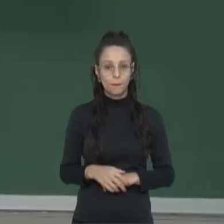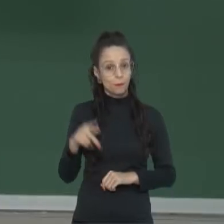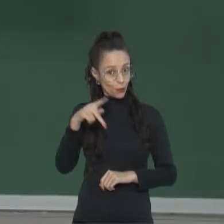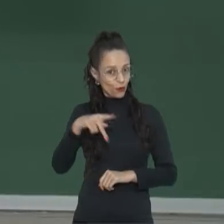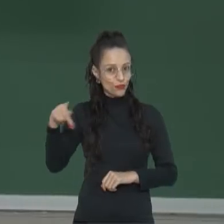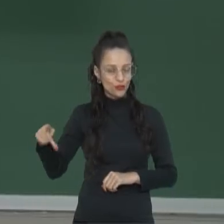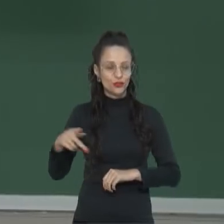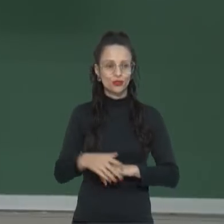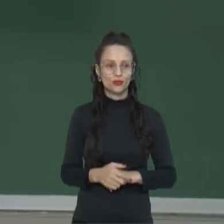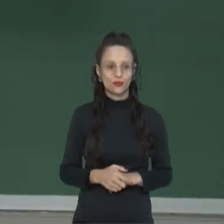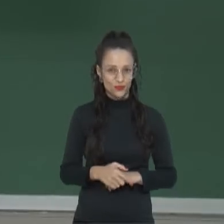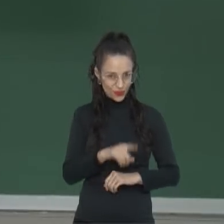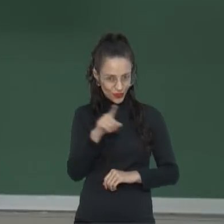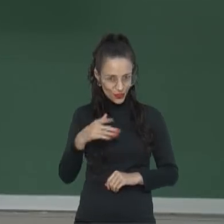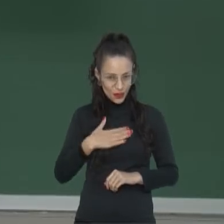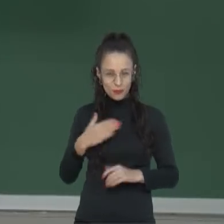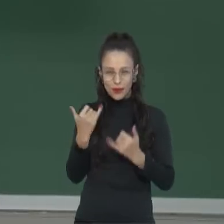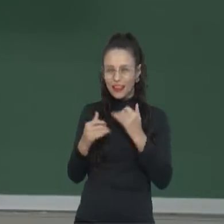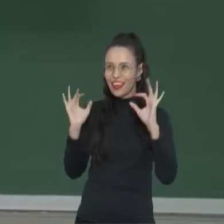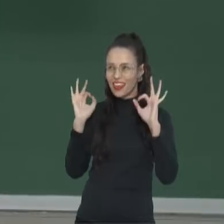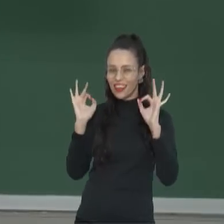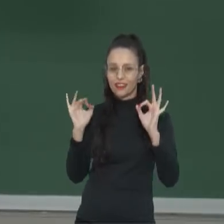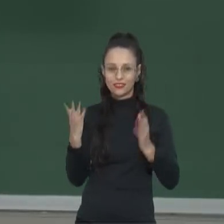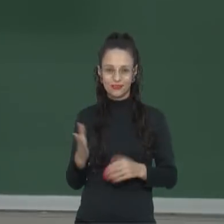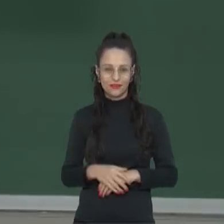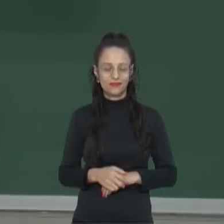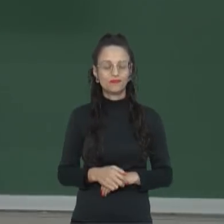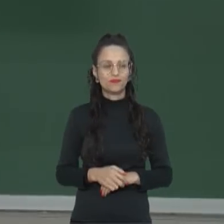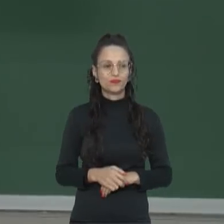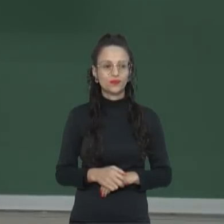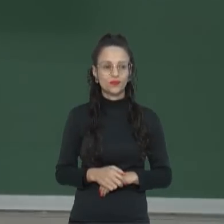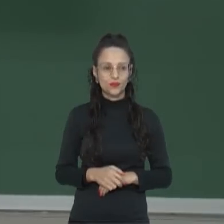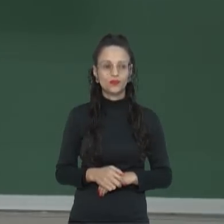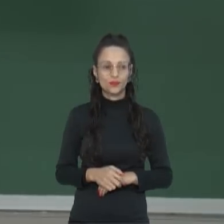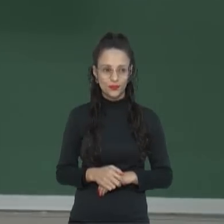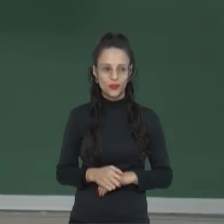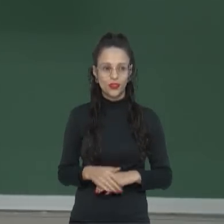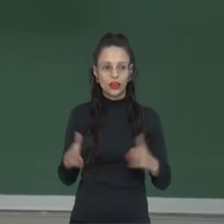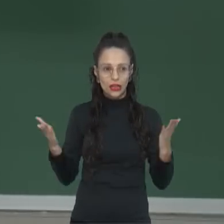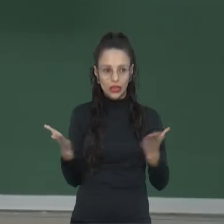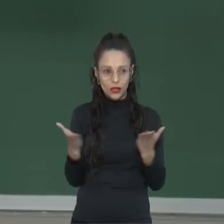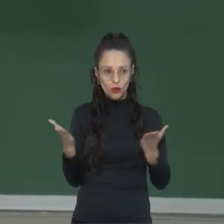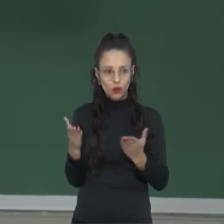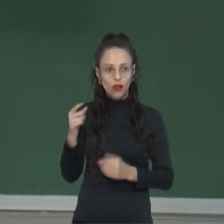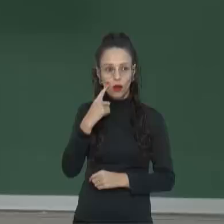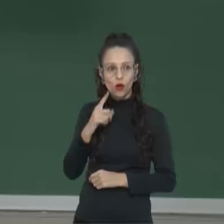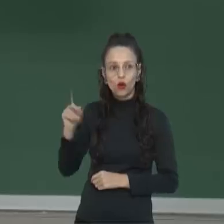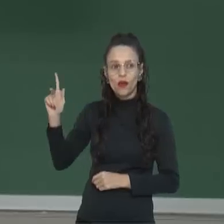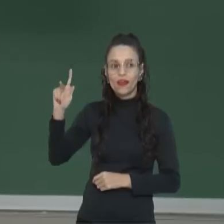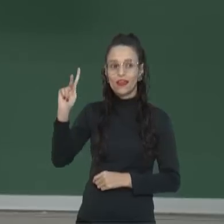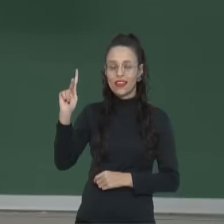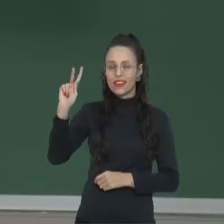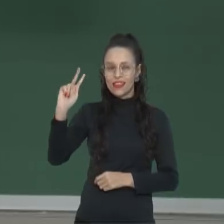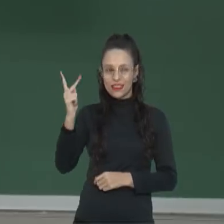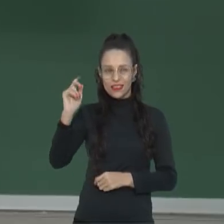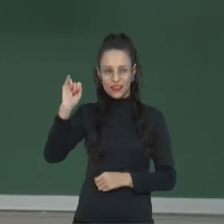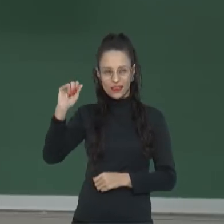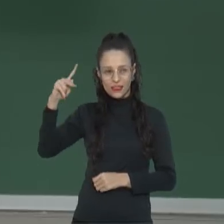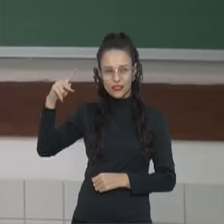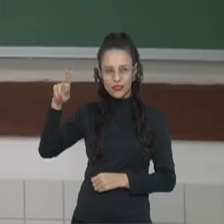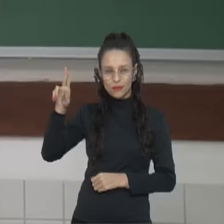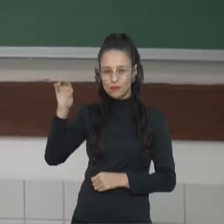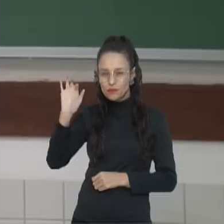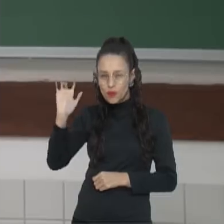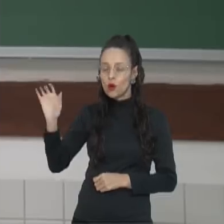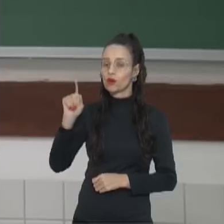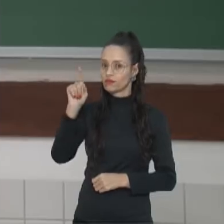inca. Gostaram da... Ah, que piada sem graça, professor. Tá bom, agora aqui é legal. Quipu, inclusive,